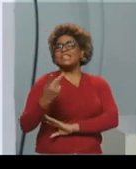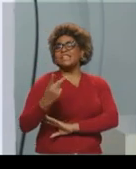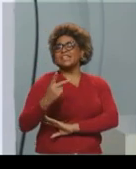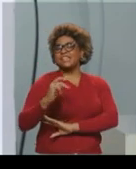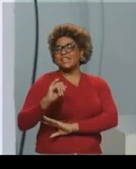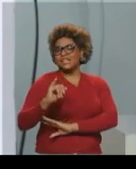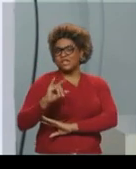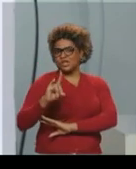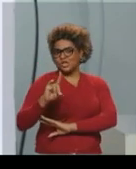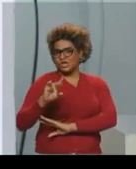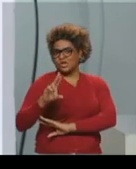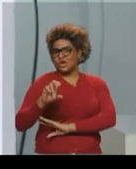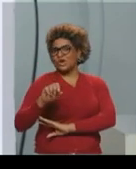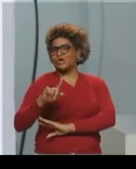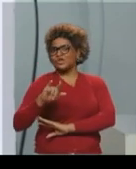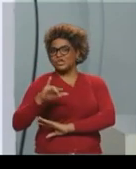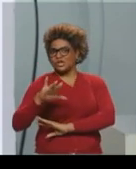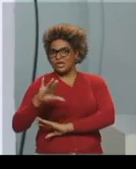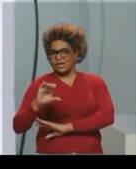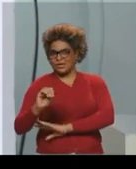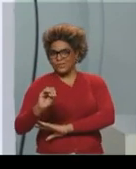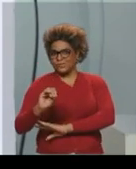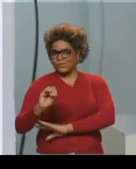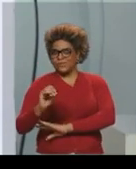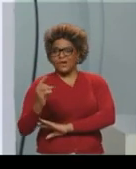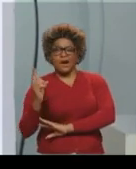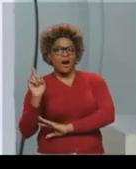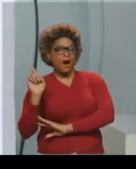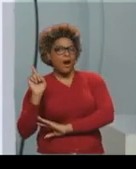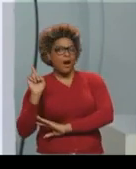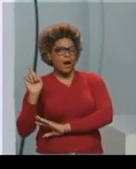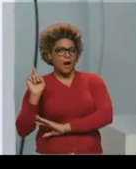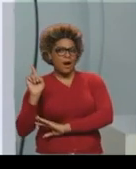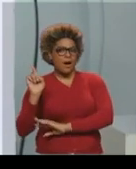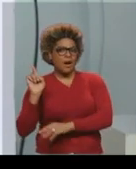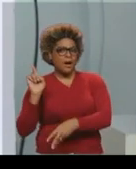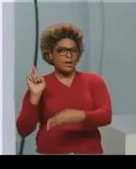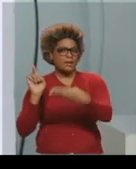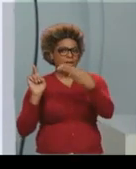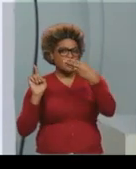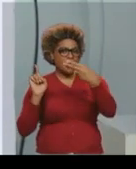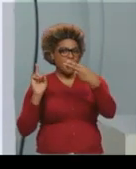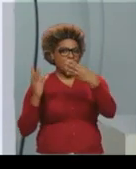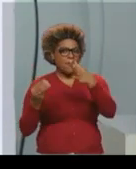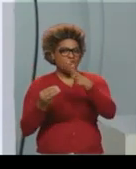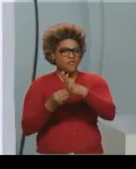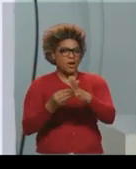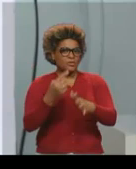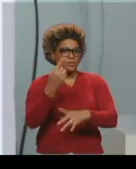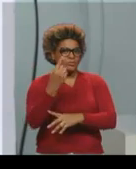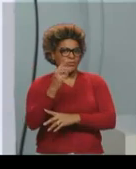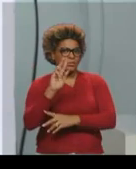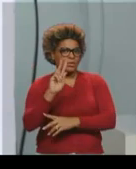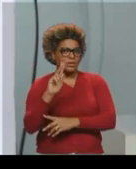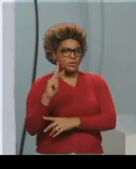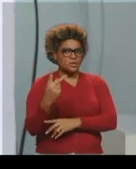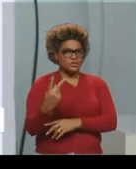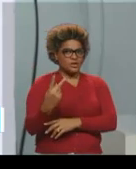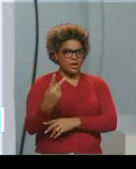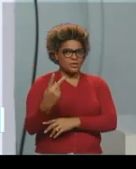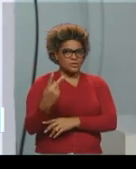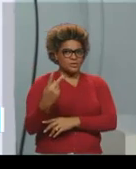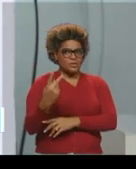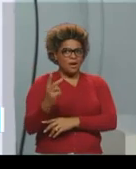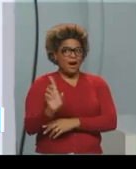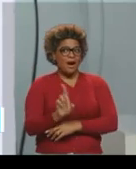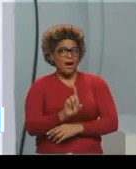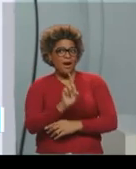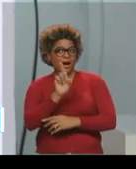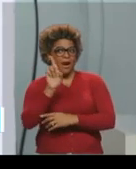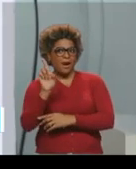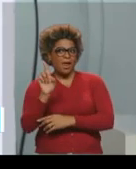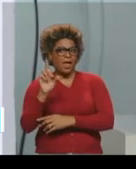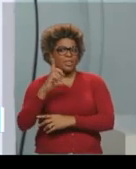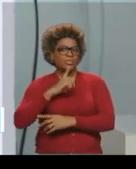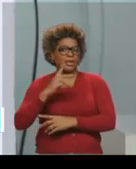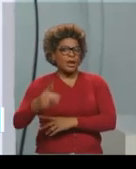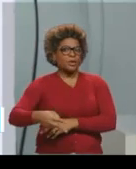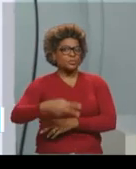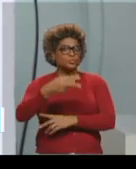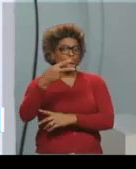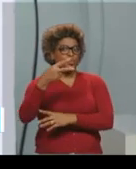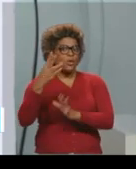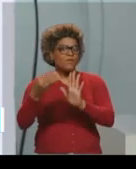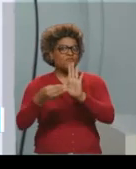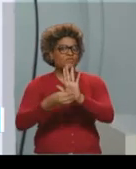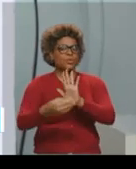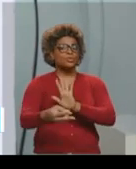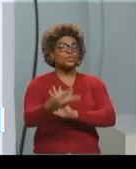eu tenho 3 ligações, está faltando a ele um hidrogênio. Aqui eu tenho 2 ligações, está faltando a ele 2